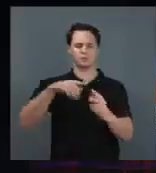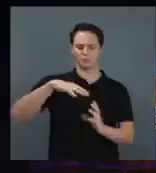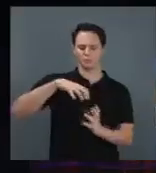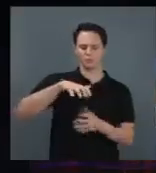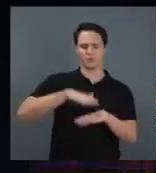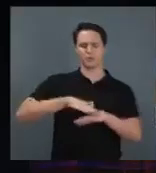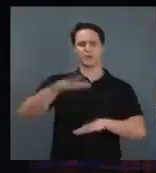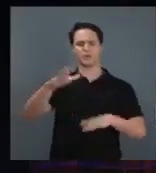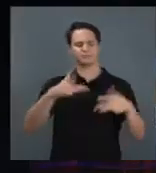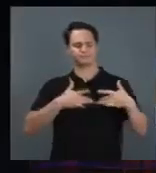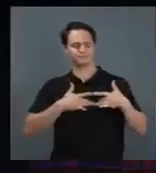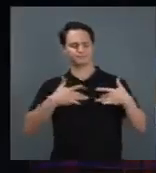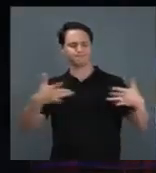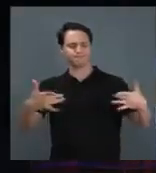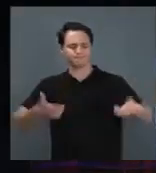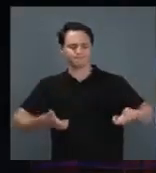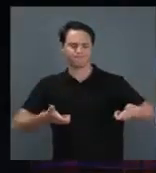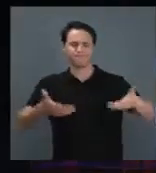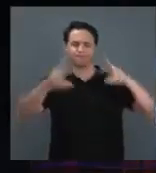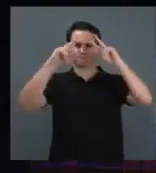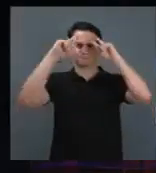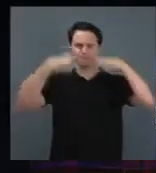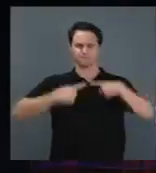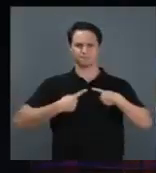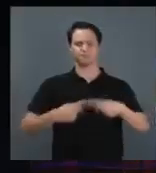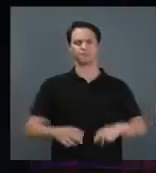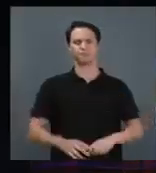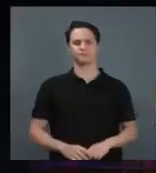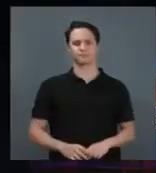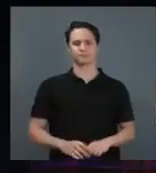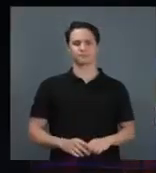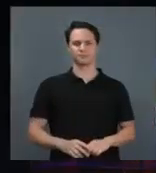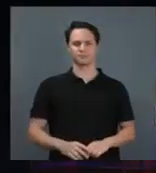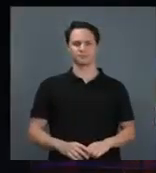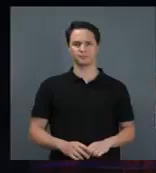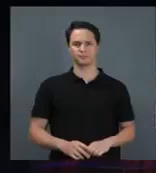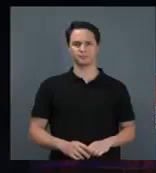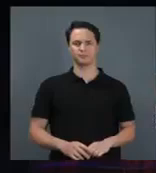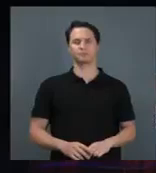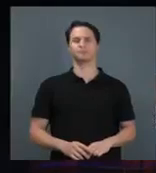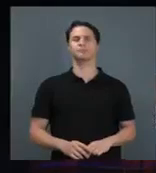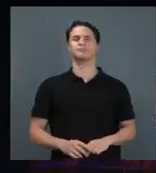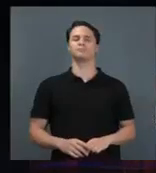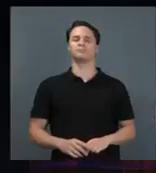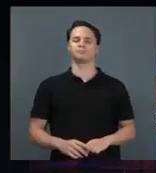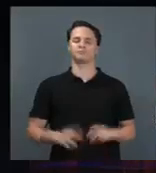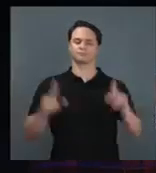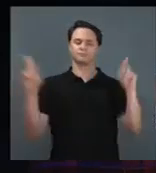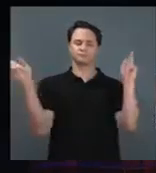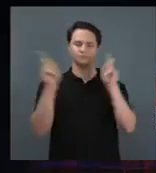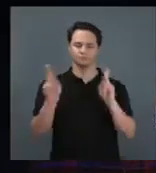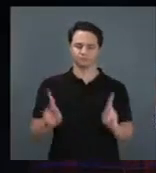mais fraterno, mais humano e com mais paz. Descanse